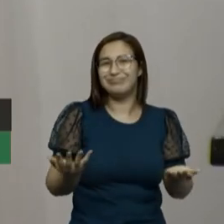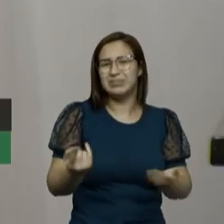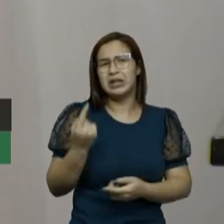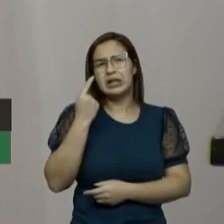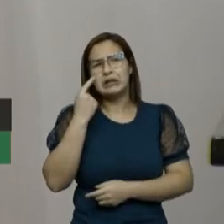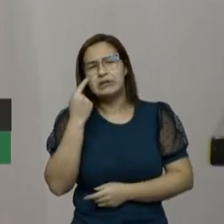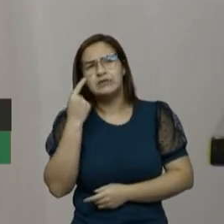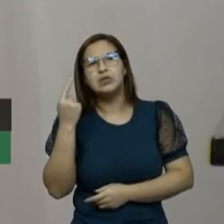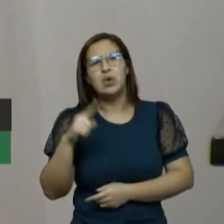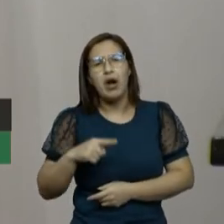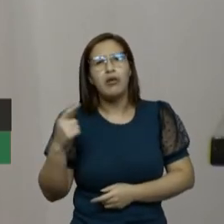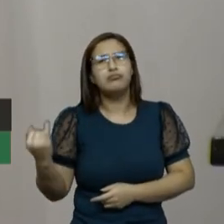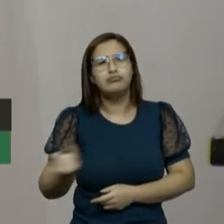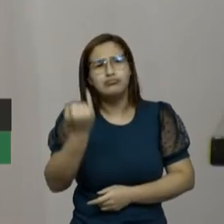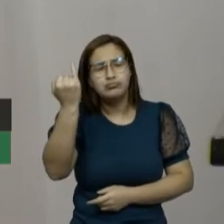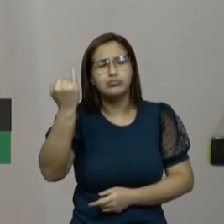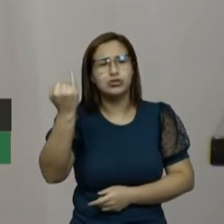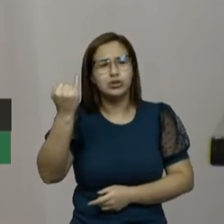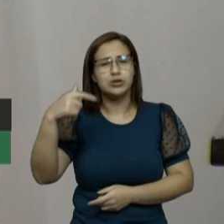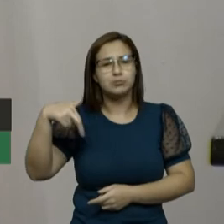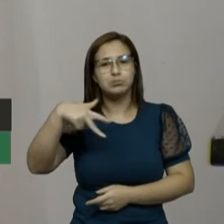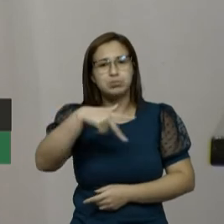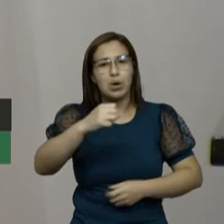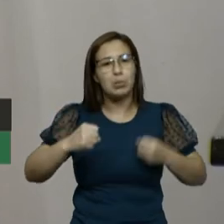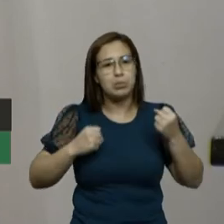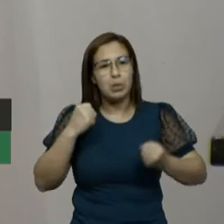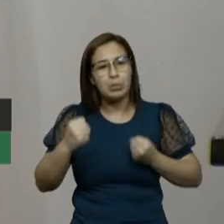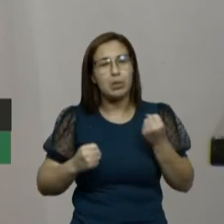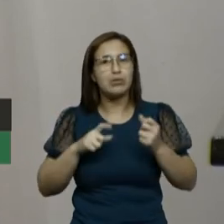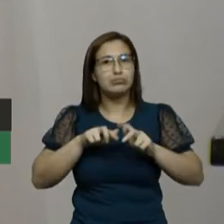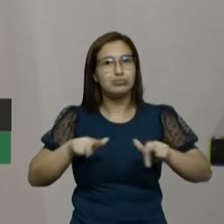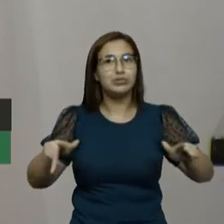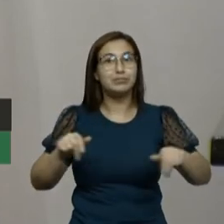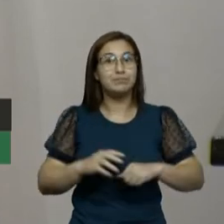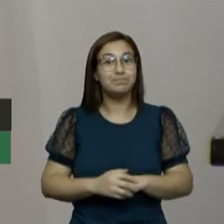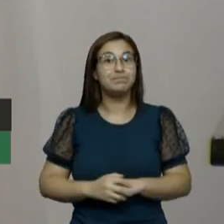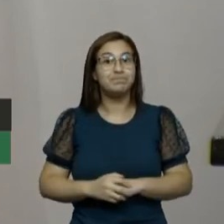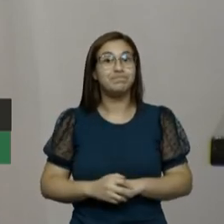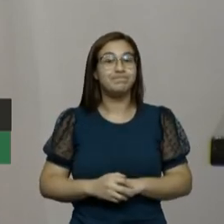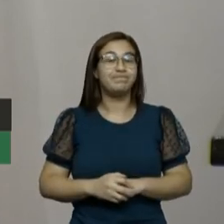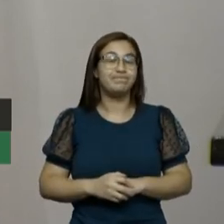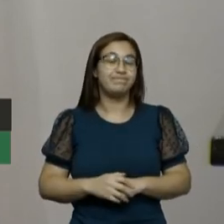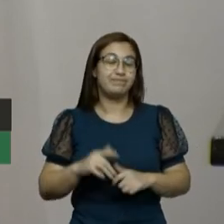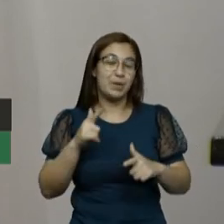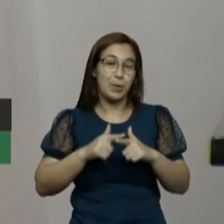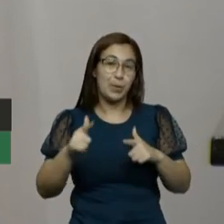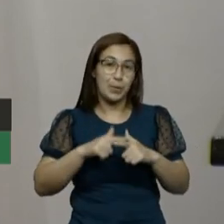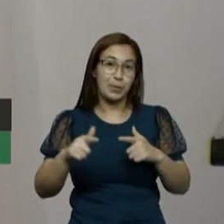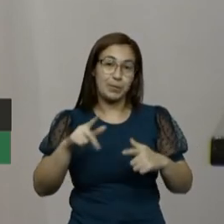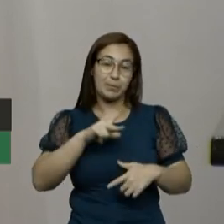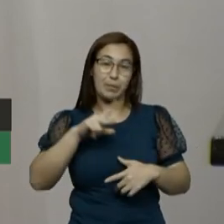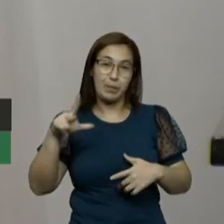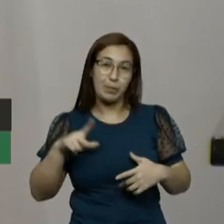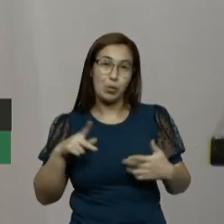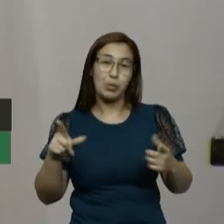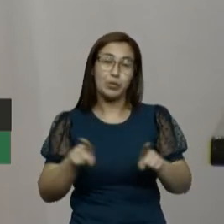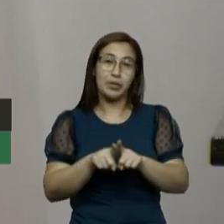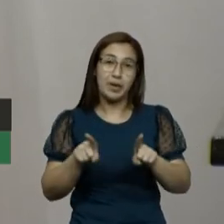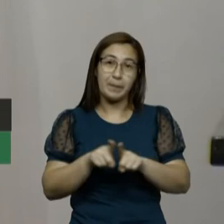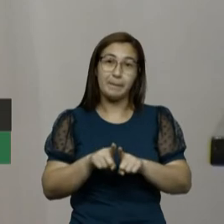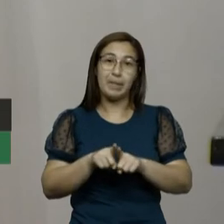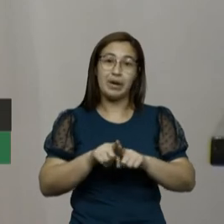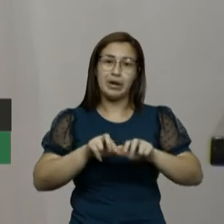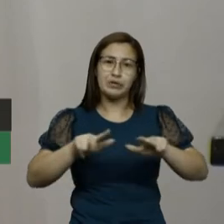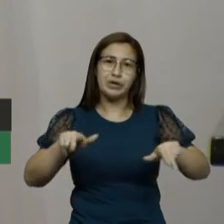a importância de atividade física e sua prática também nos momentos de calamidade pública, os momentos de crises sanitárias, mostrando